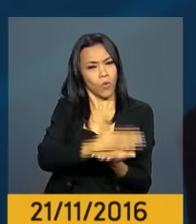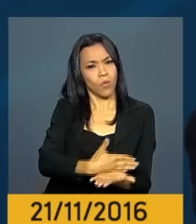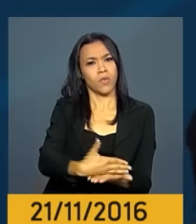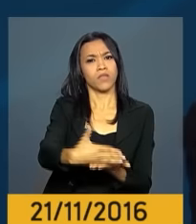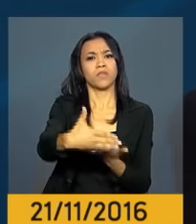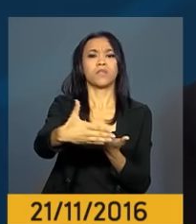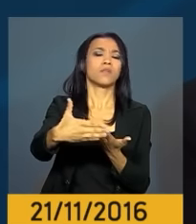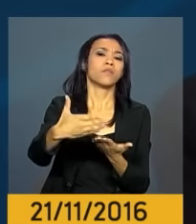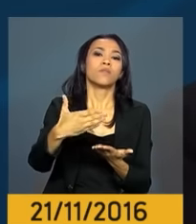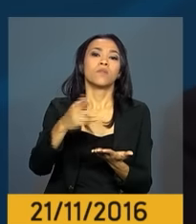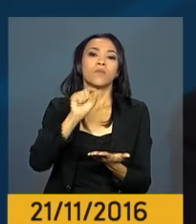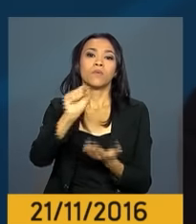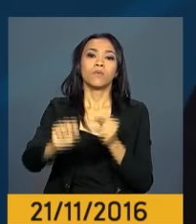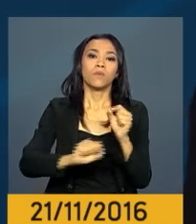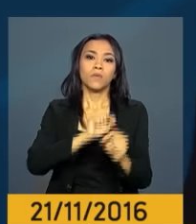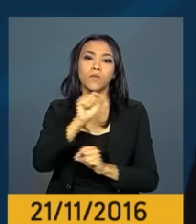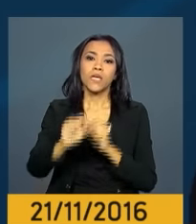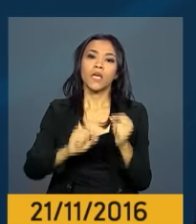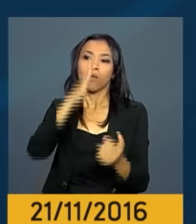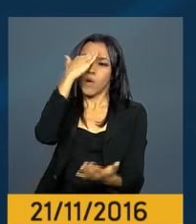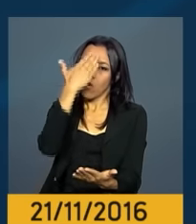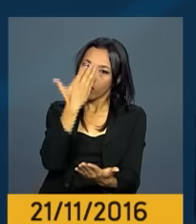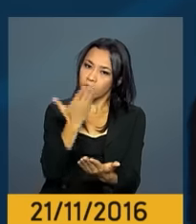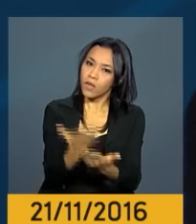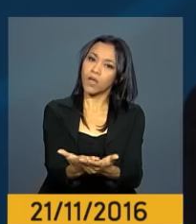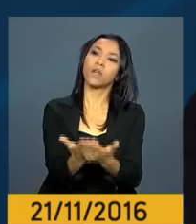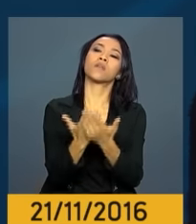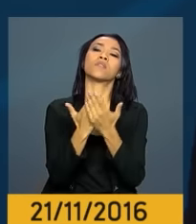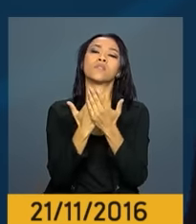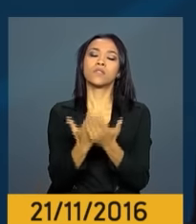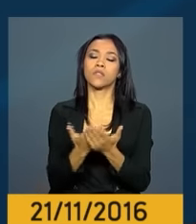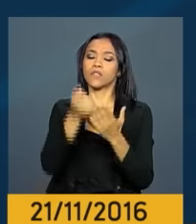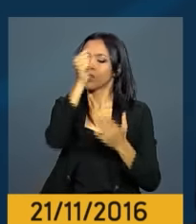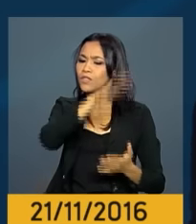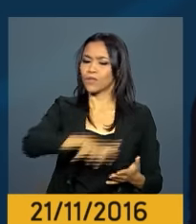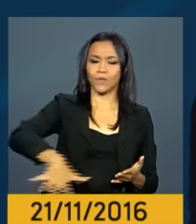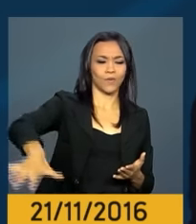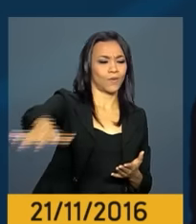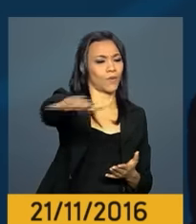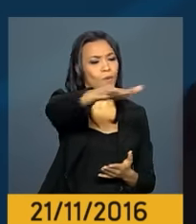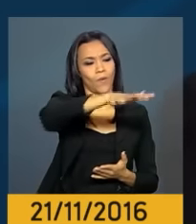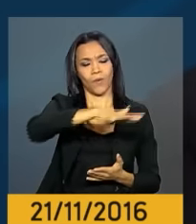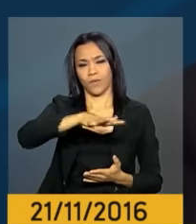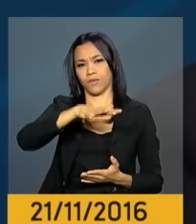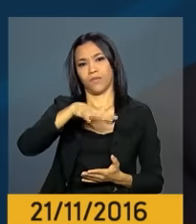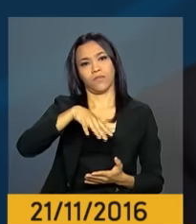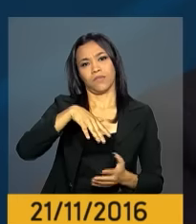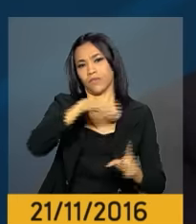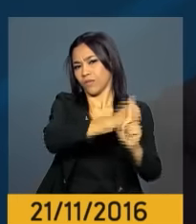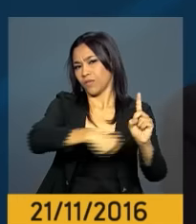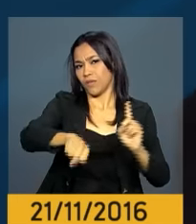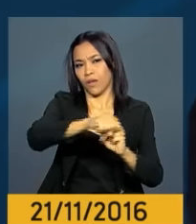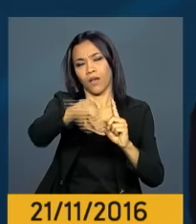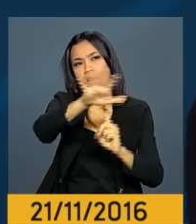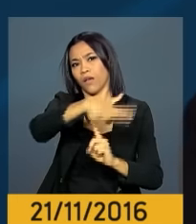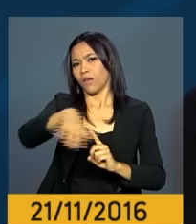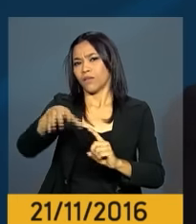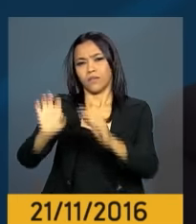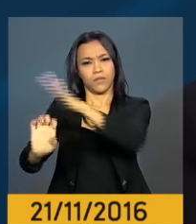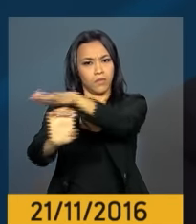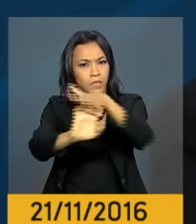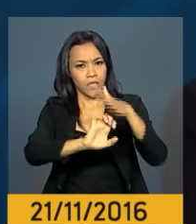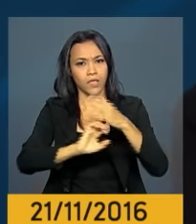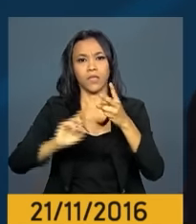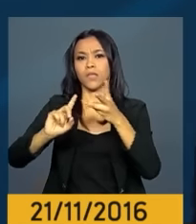a adquirir a confiança de todos os setores sociais, do empresariado, dos trabalhadores,